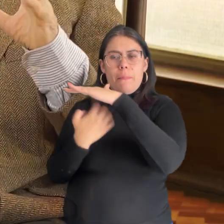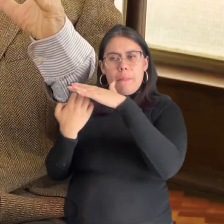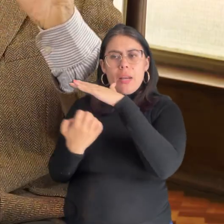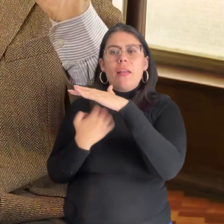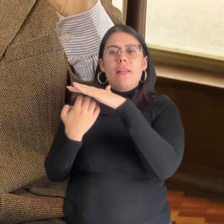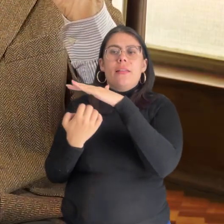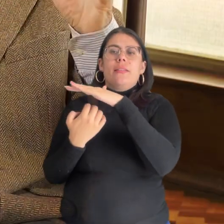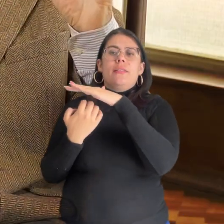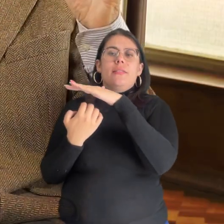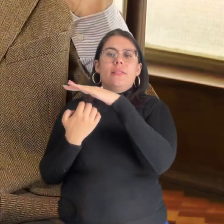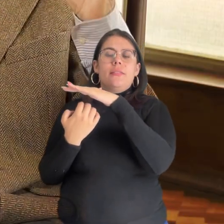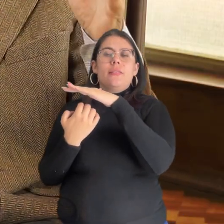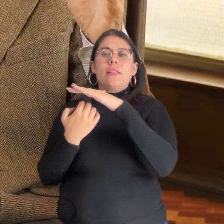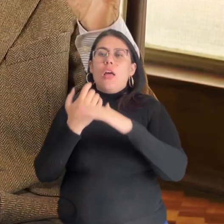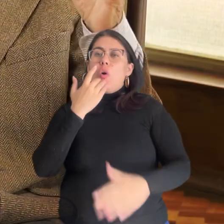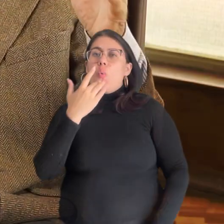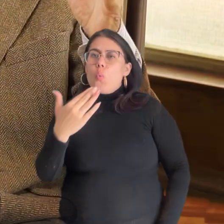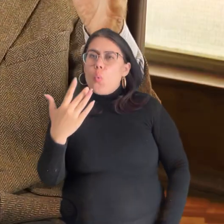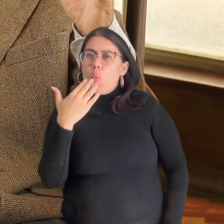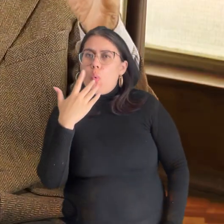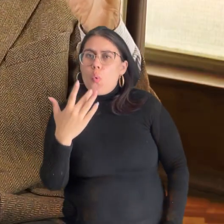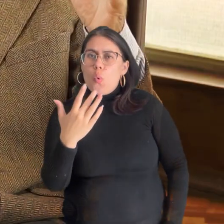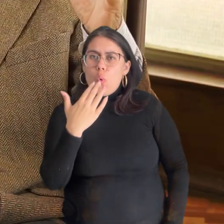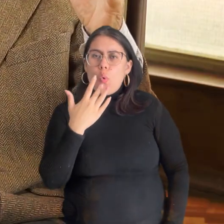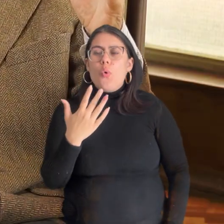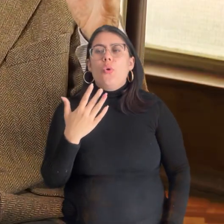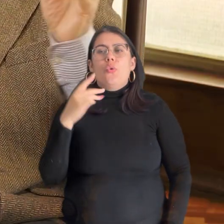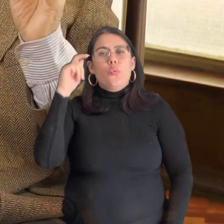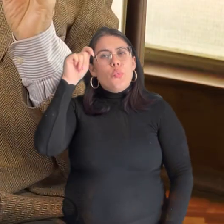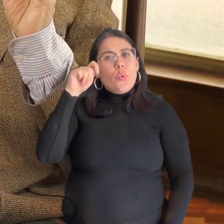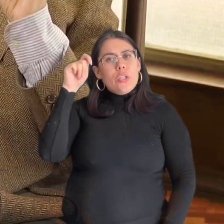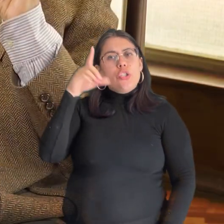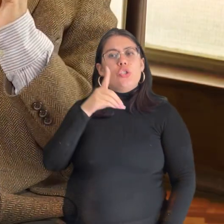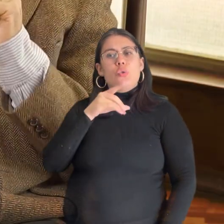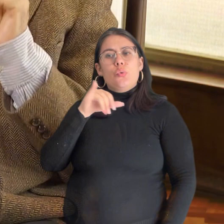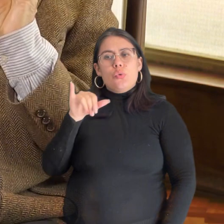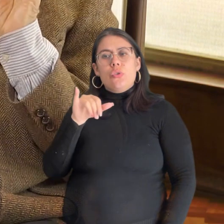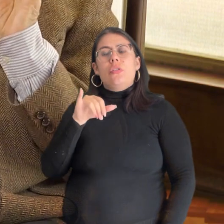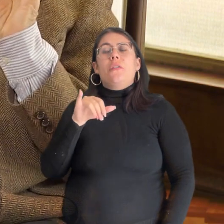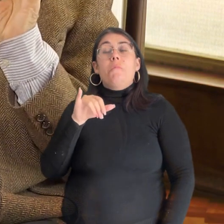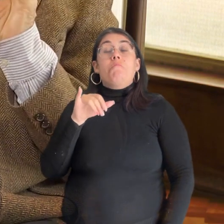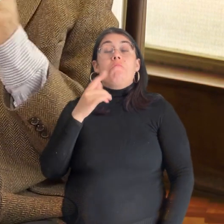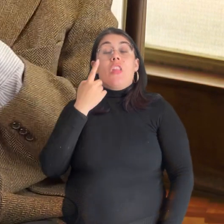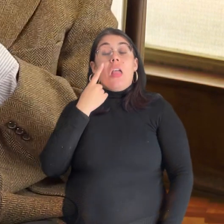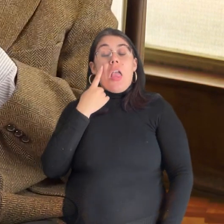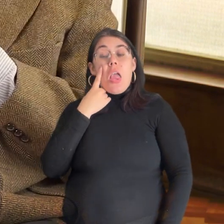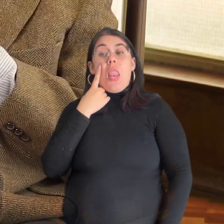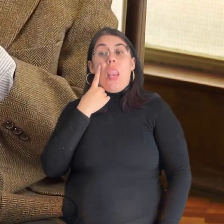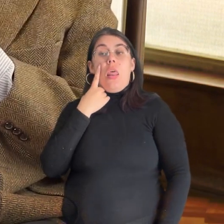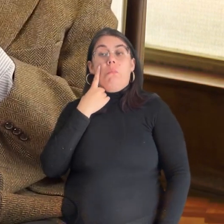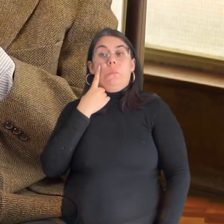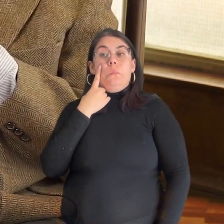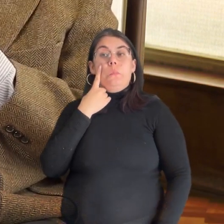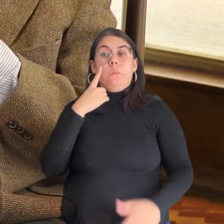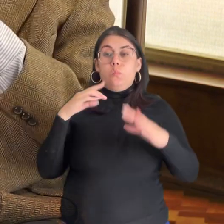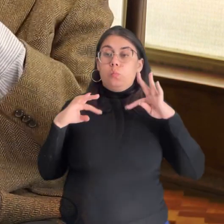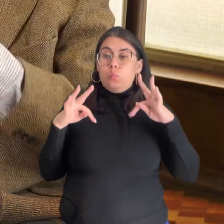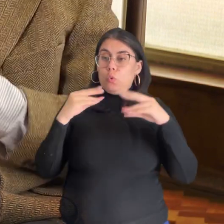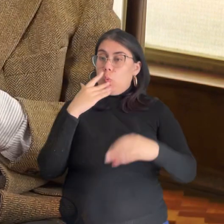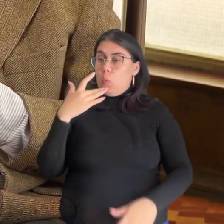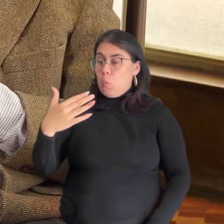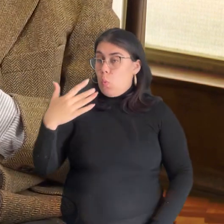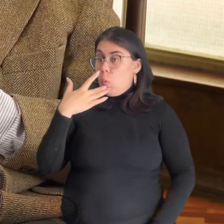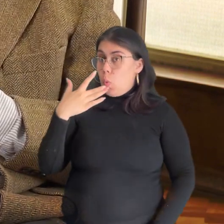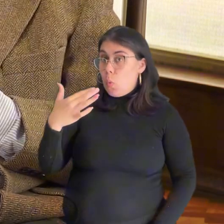que tomou as cores de Cavalcanti e, em laboratório, veja bem, não